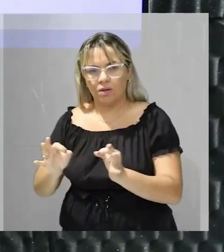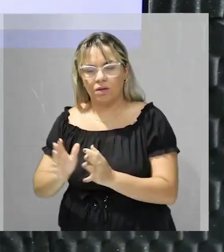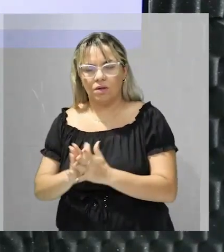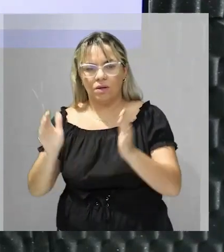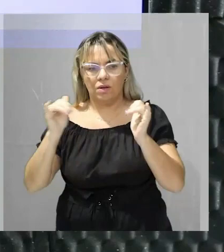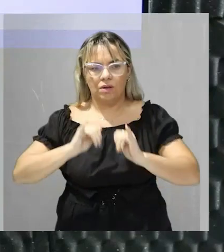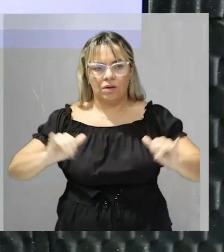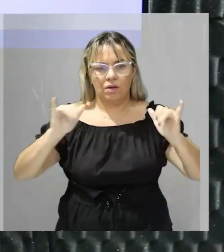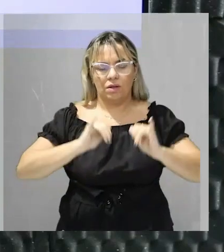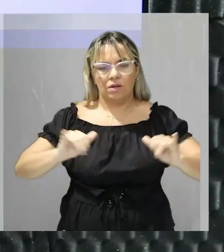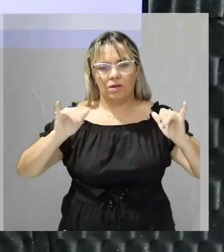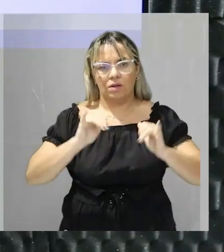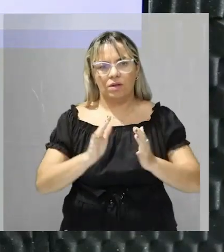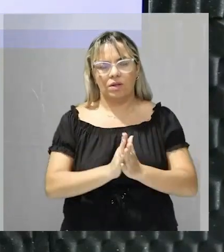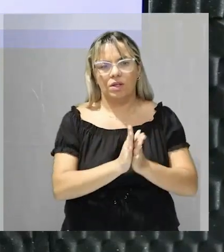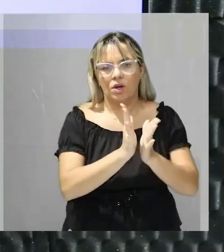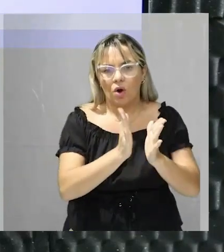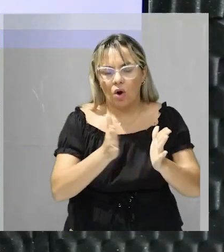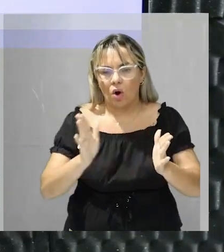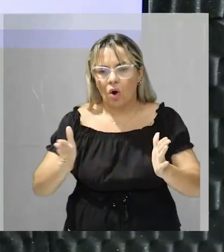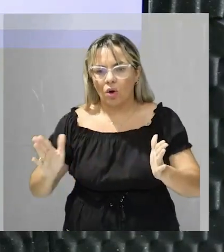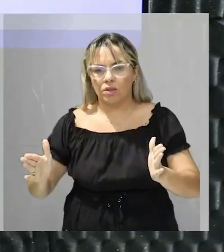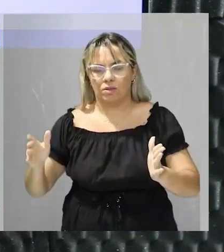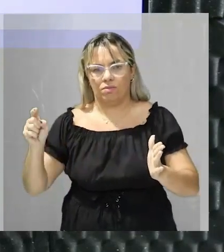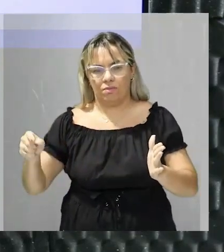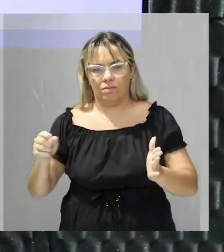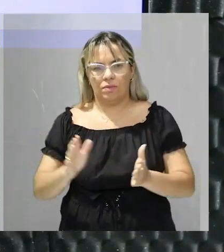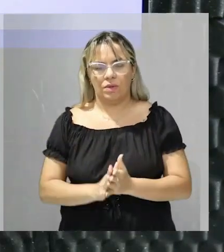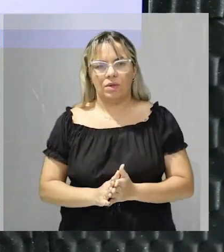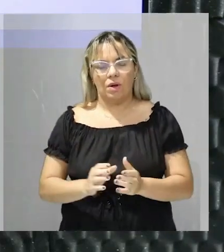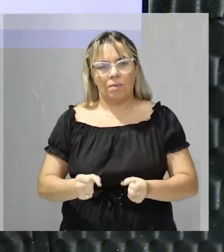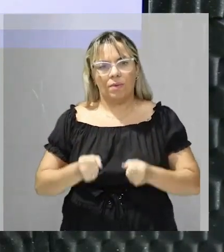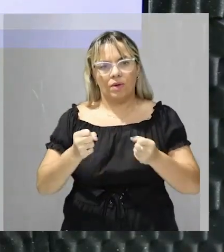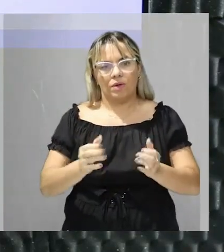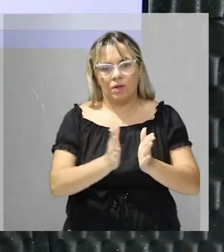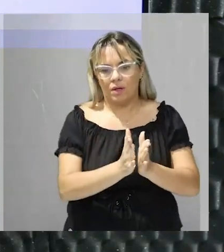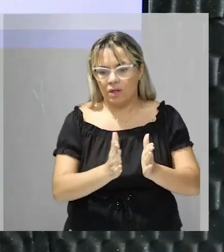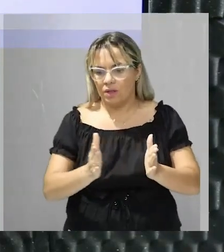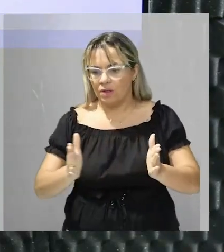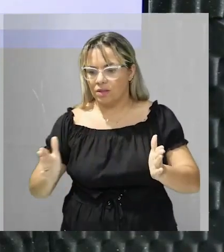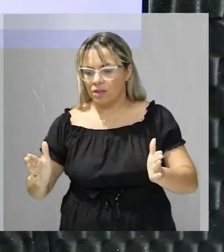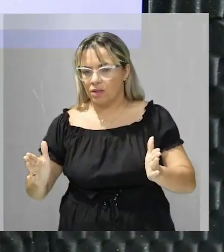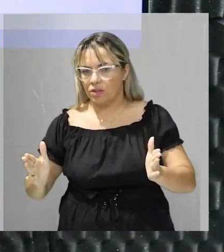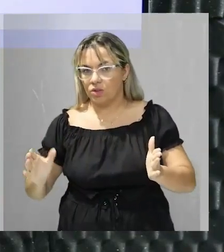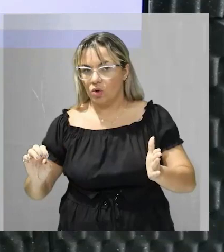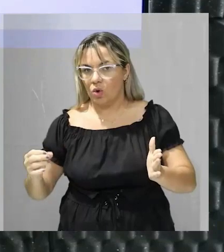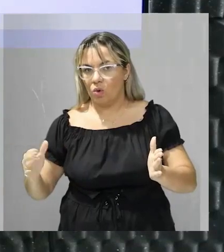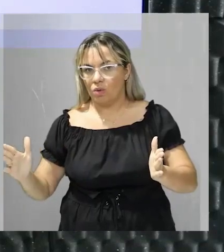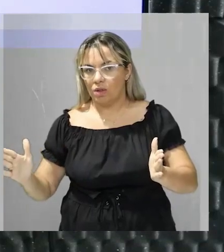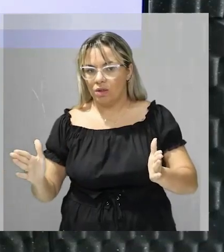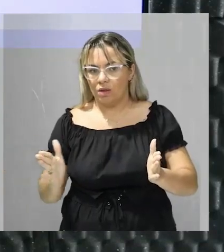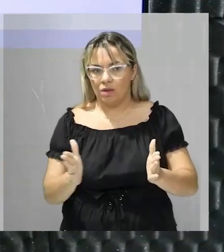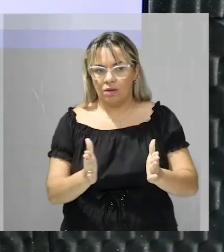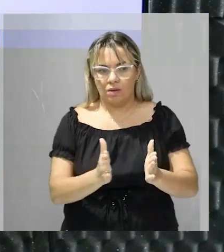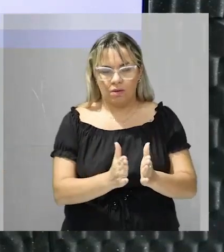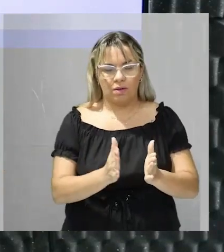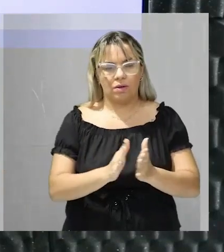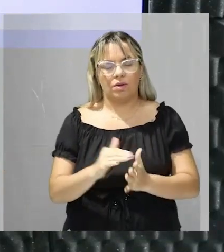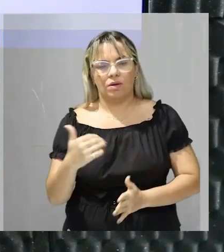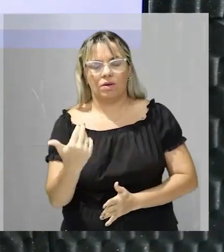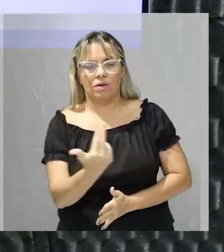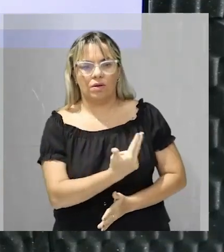informações aqui em ordem que no caso pode ser crescente ou decrescente aqui para nossa questão